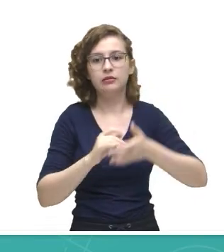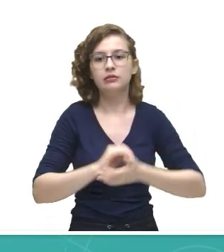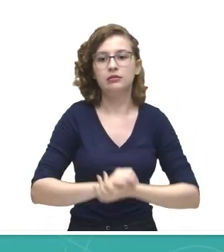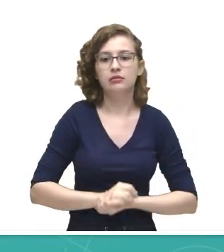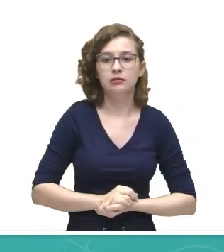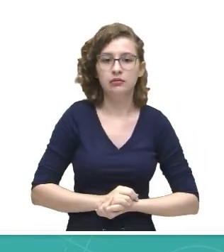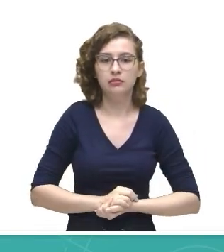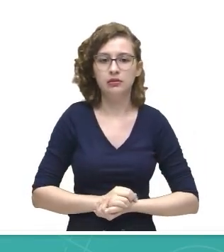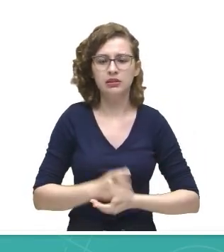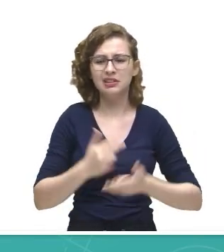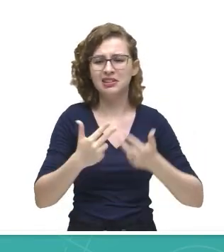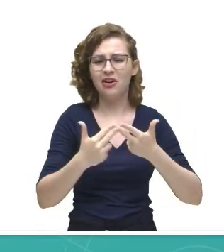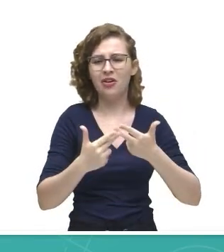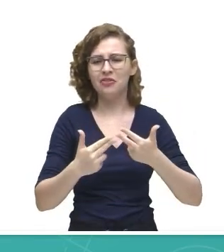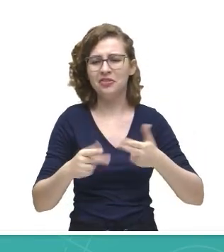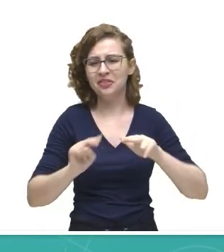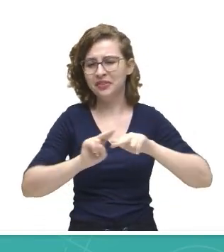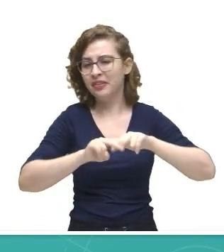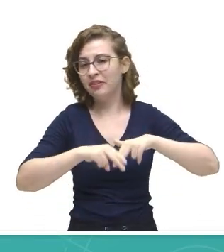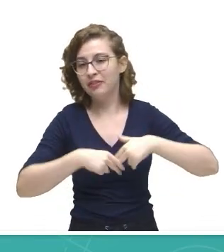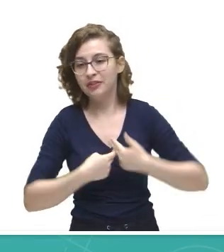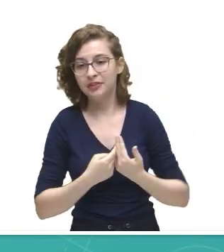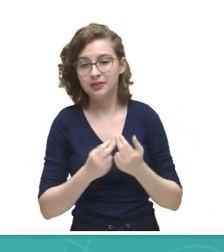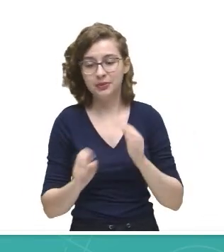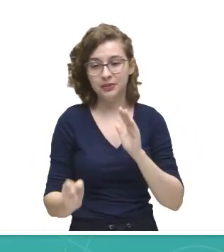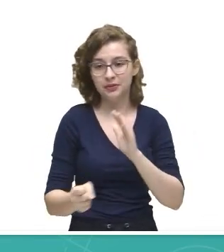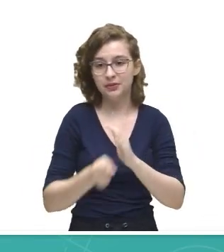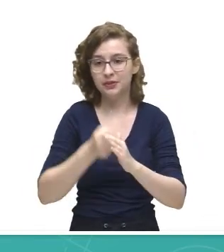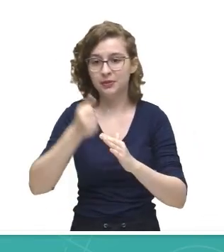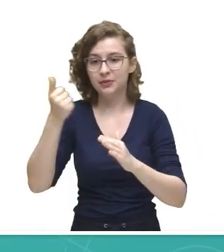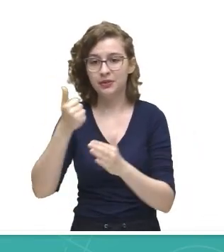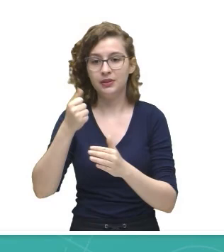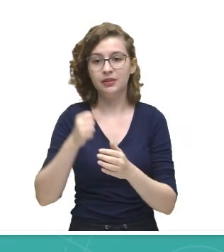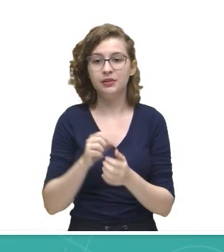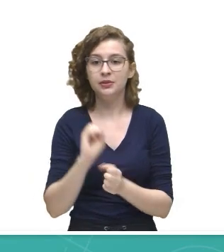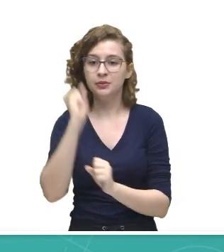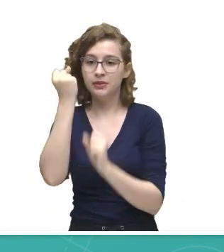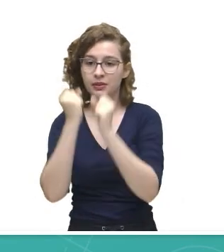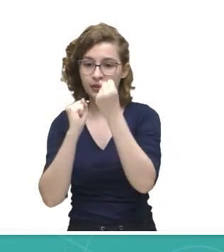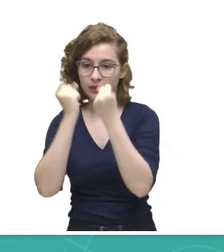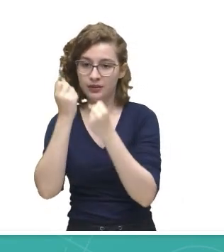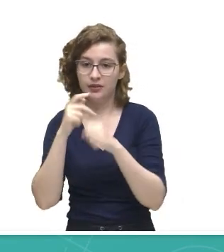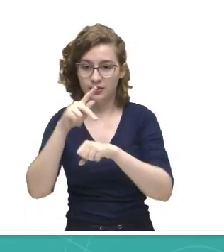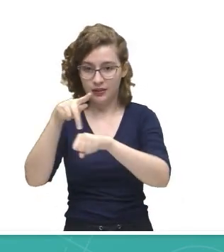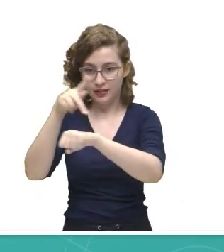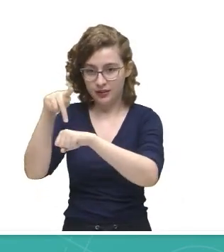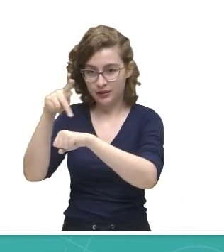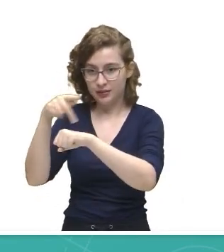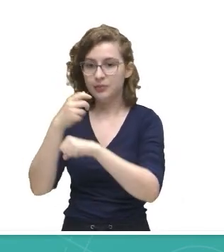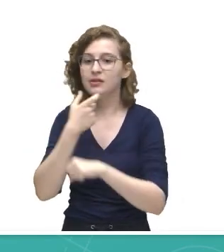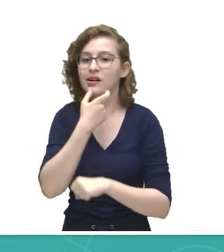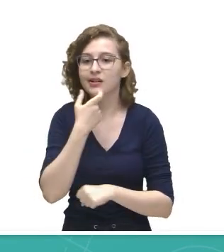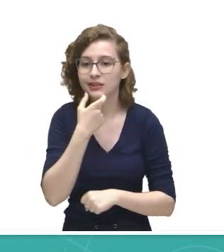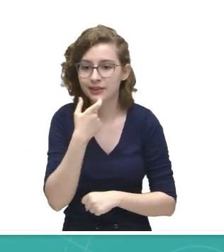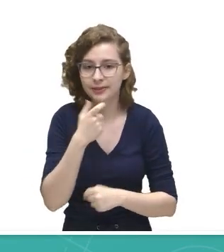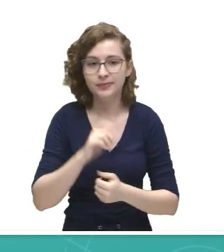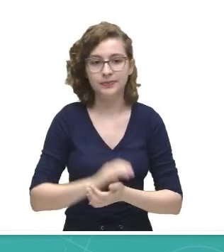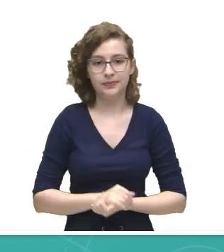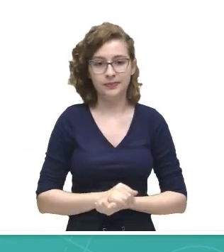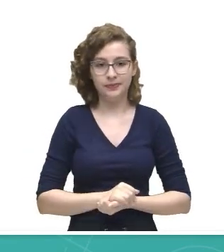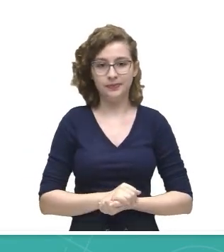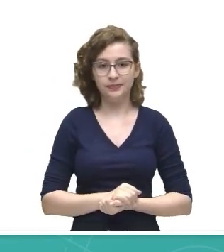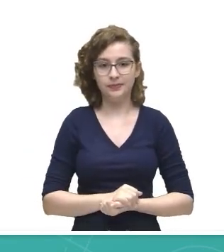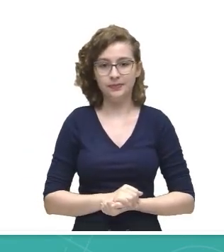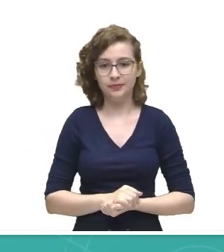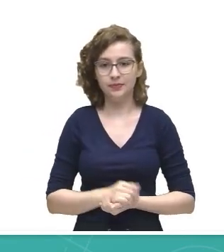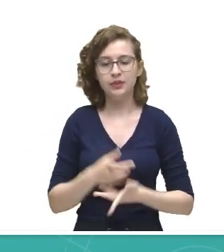as razões para o pioneirismo inglês nesse processo de industrialização. Entre eles, eu citei